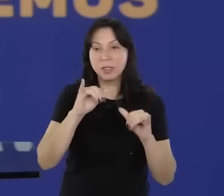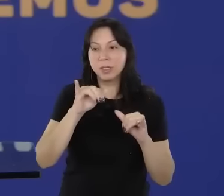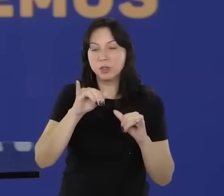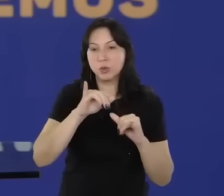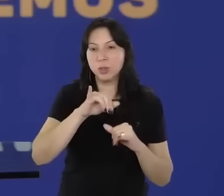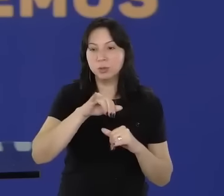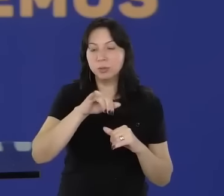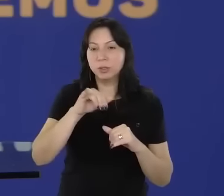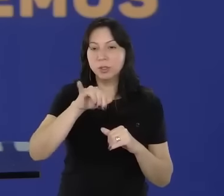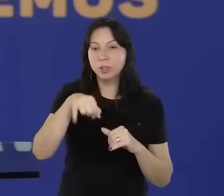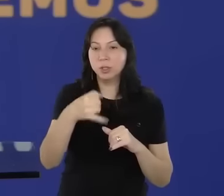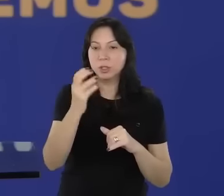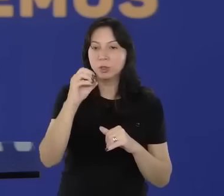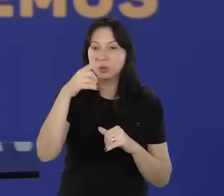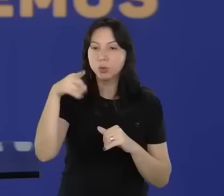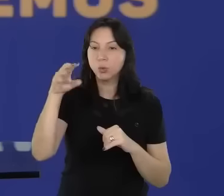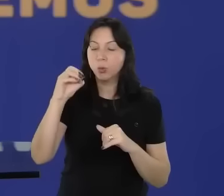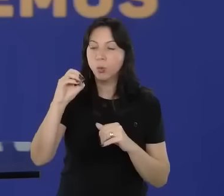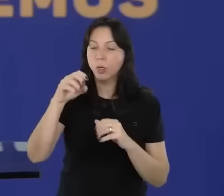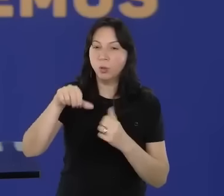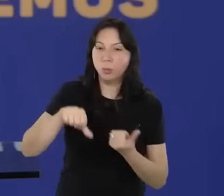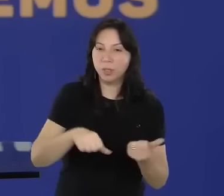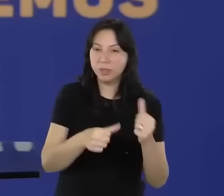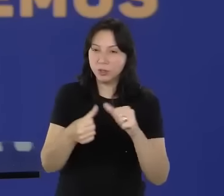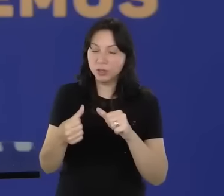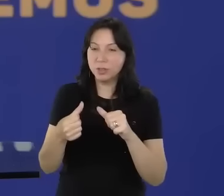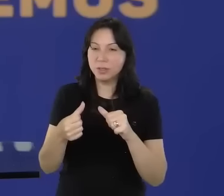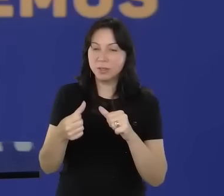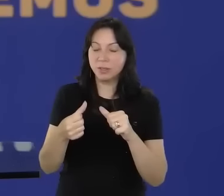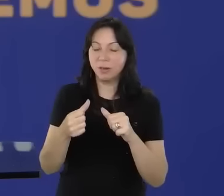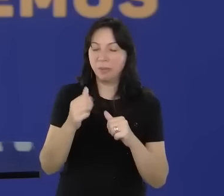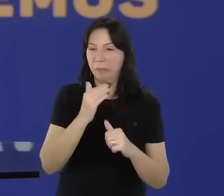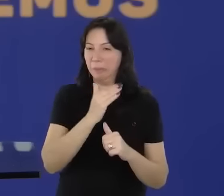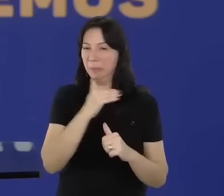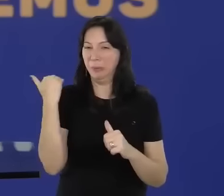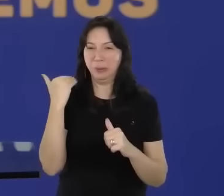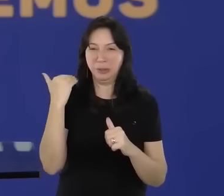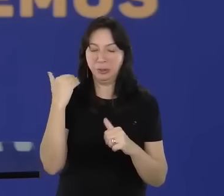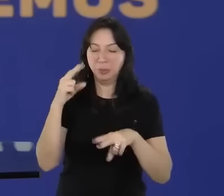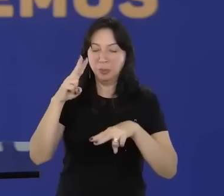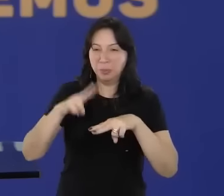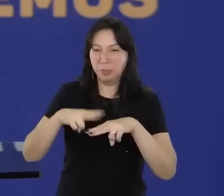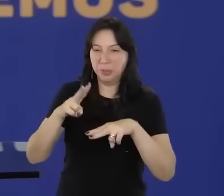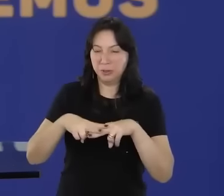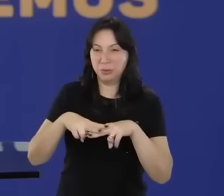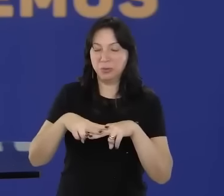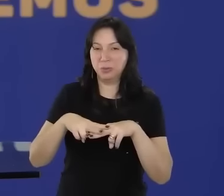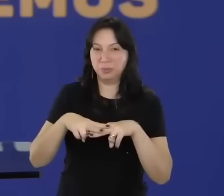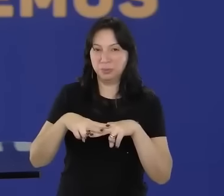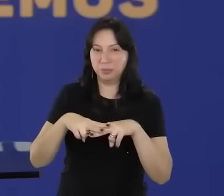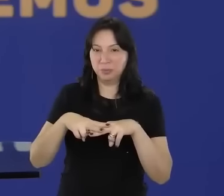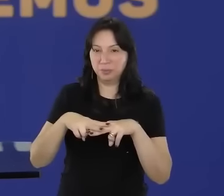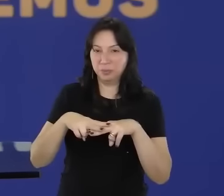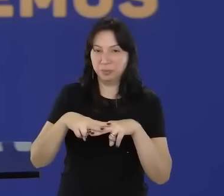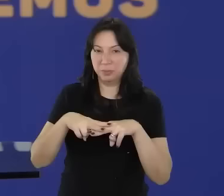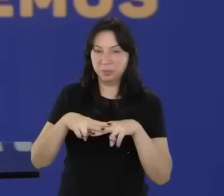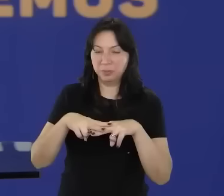tinha sido degolado na prisão de maerz a pedido de um